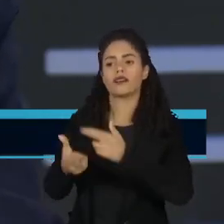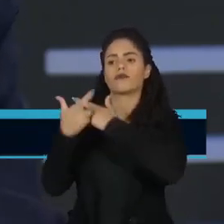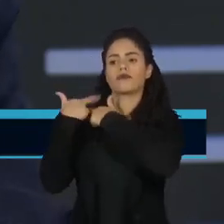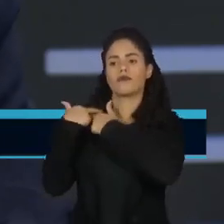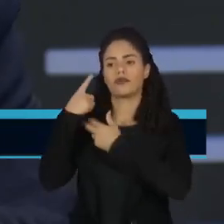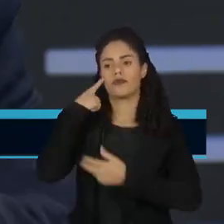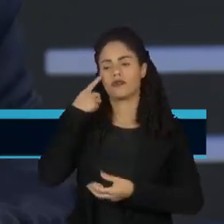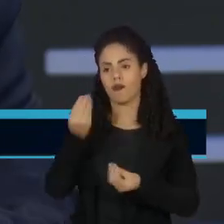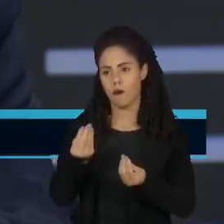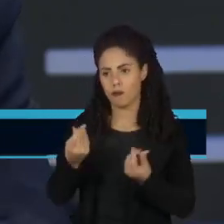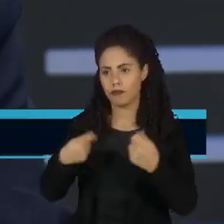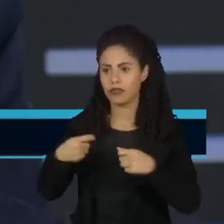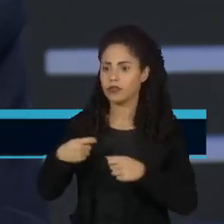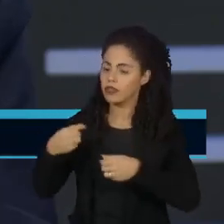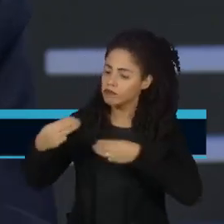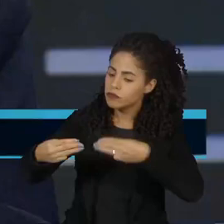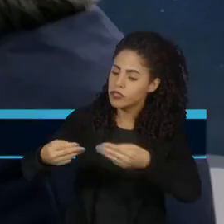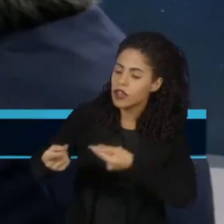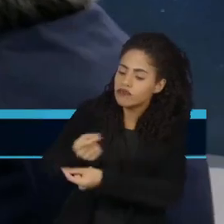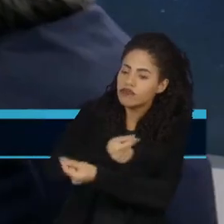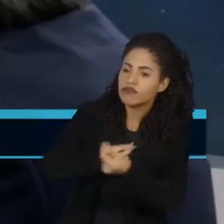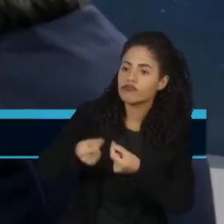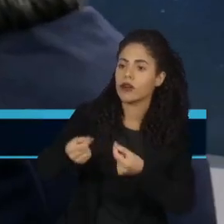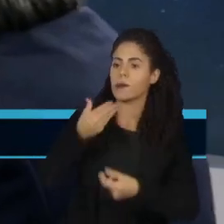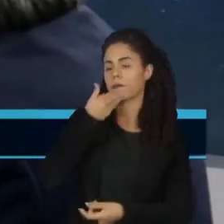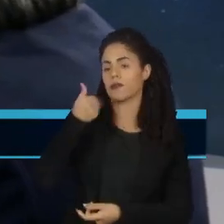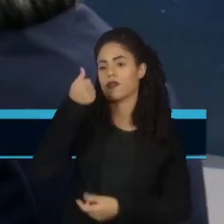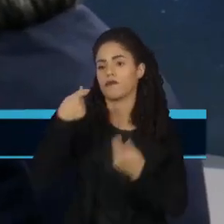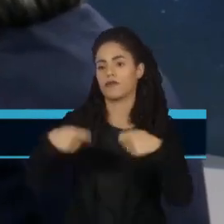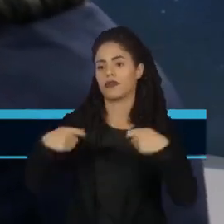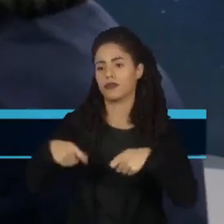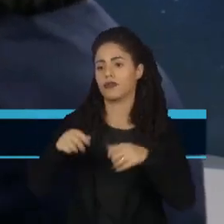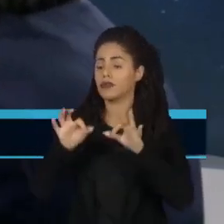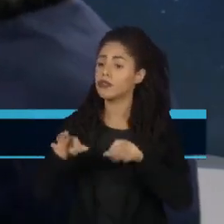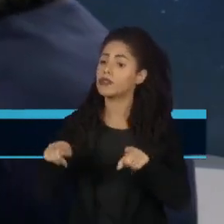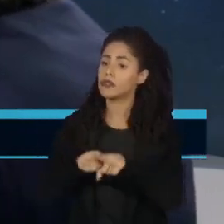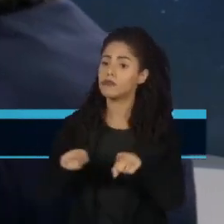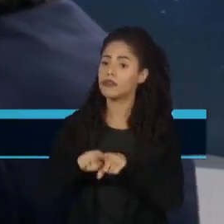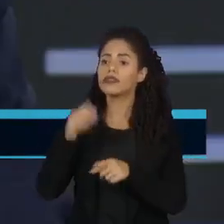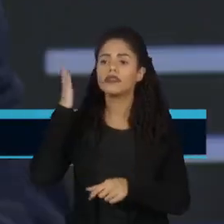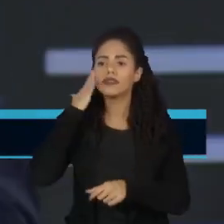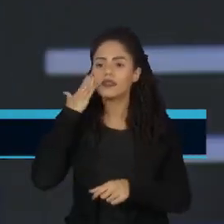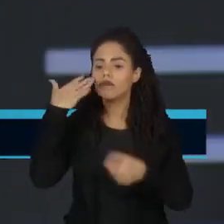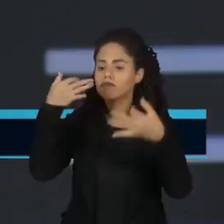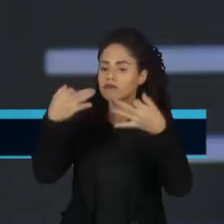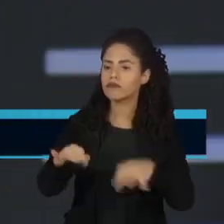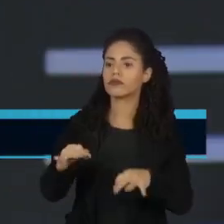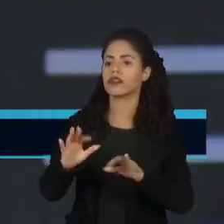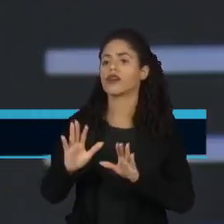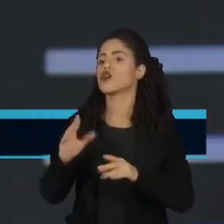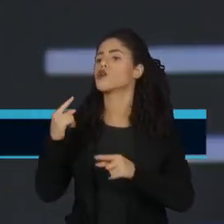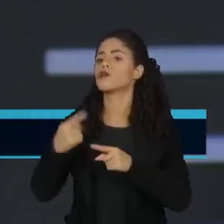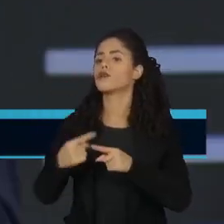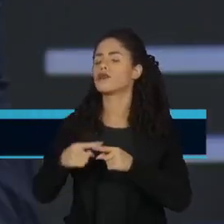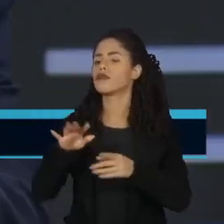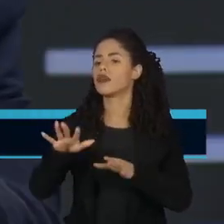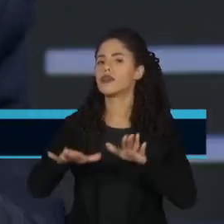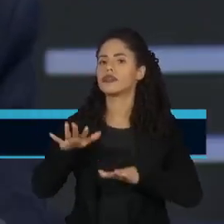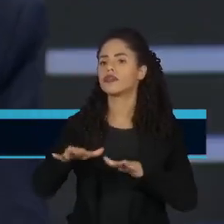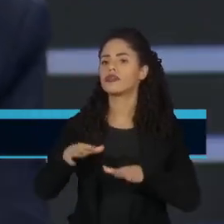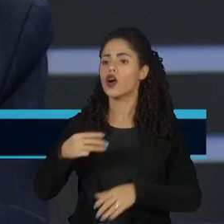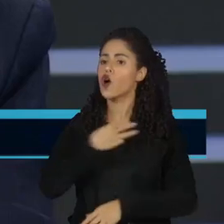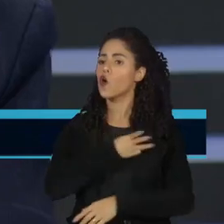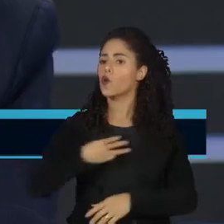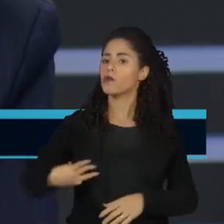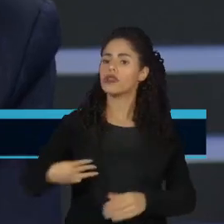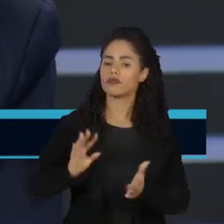um ministério que administrativamente seja melhor e politicamente tenha sustentação no Congresso. Não adianta nada ter um ministro